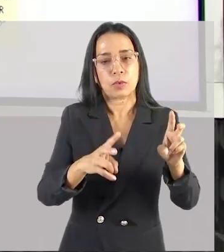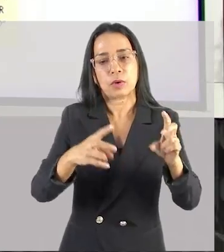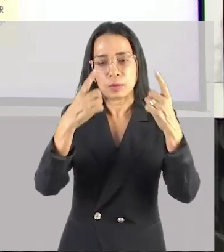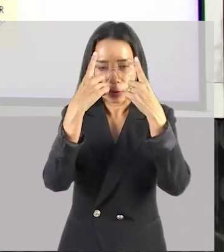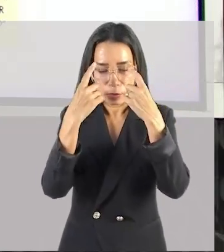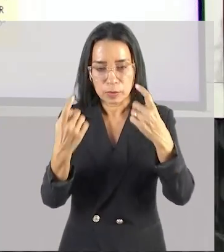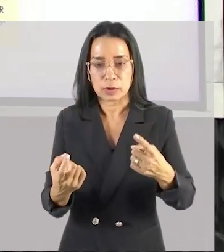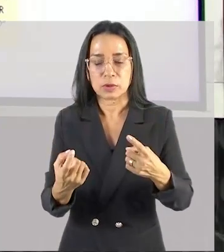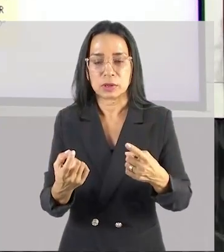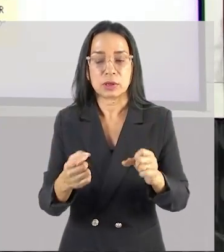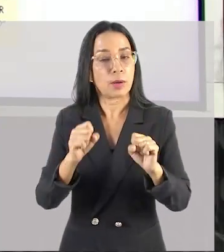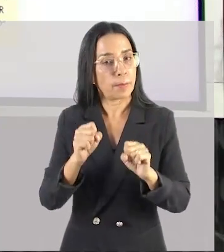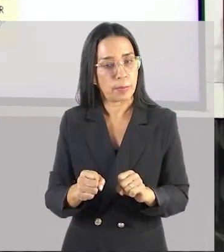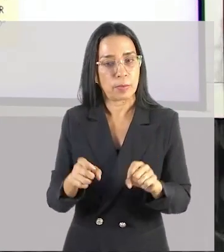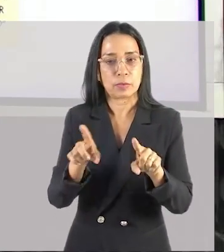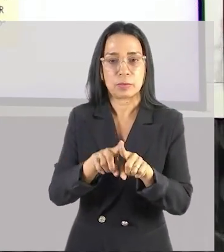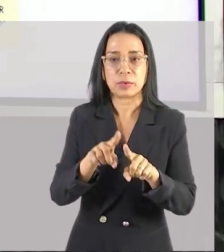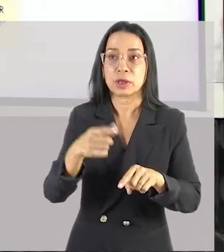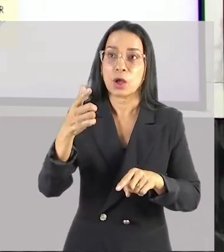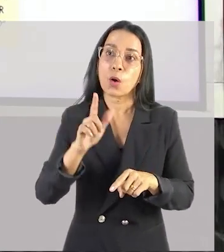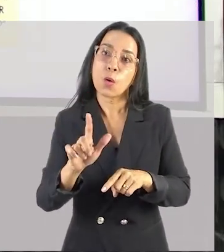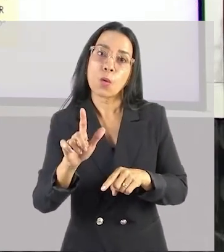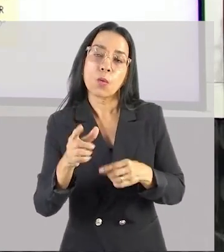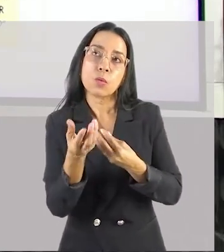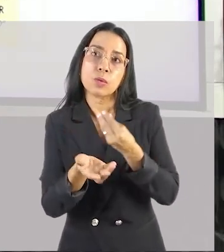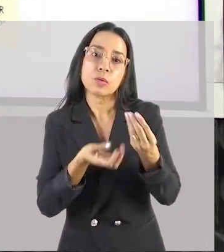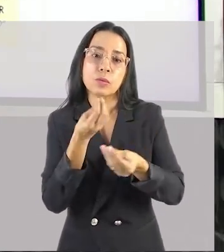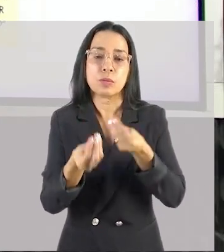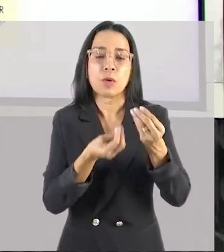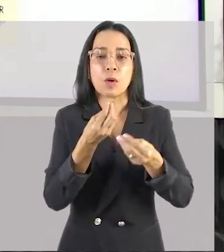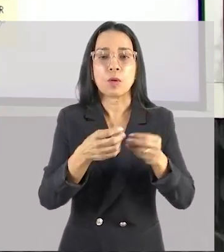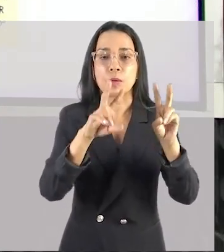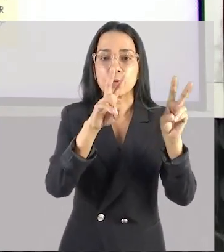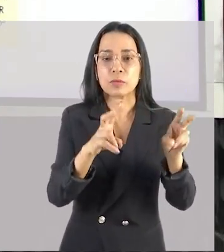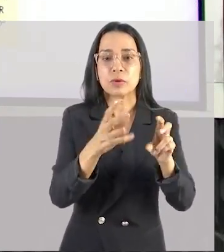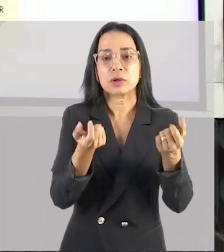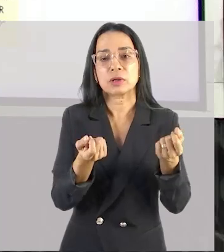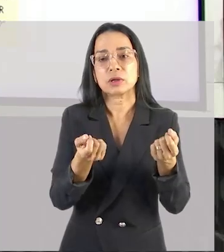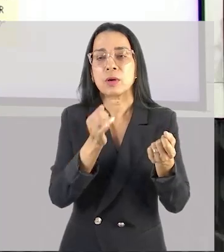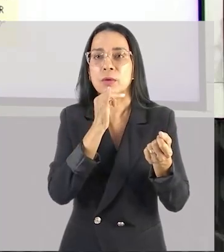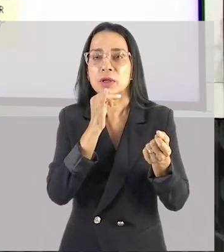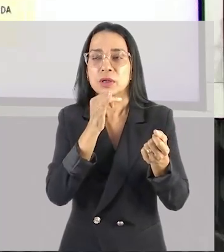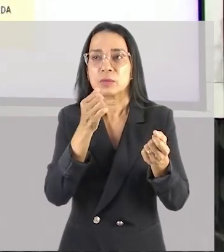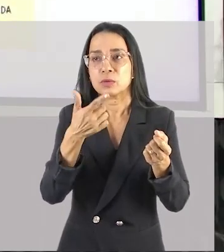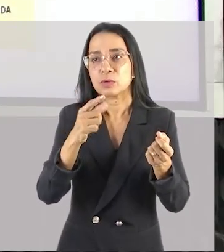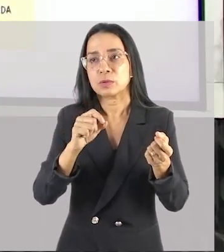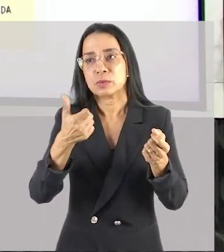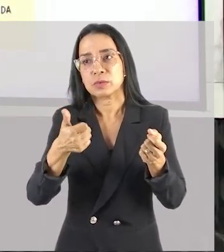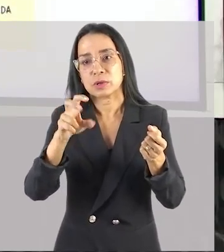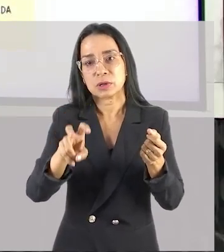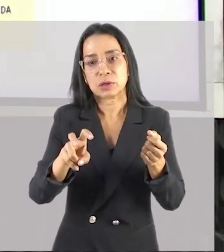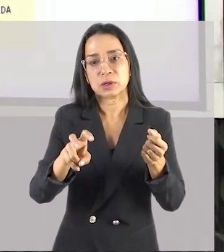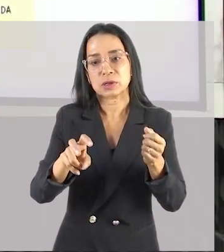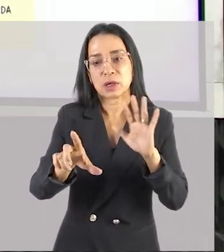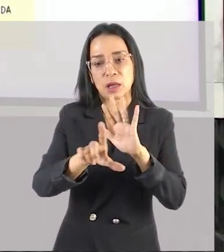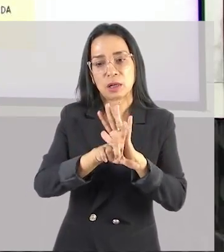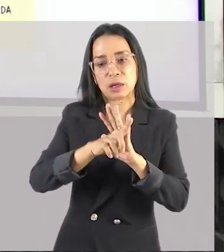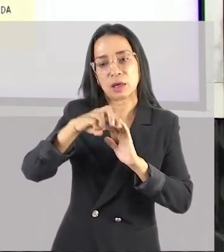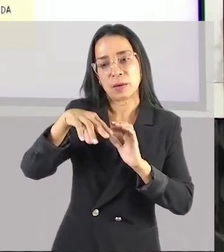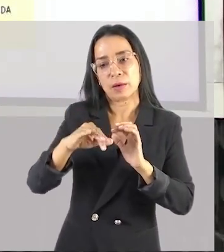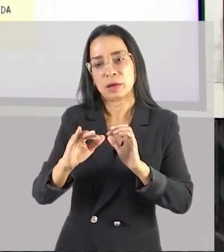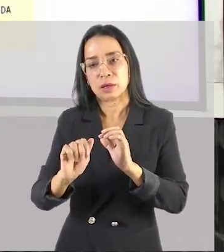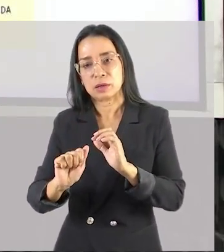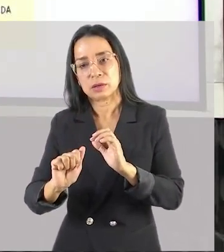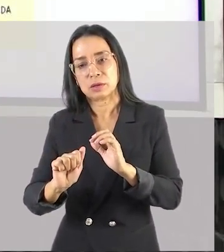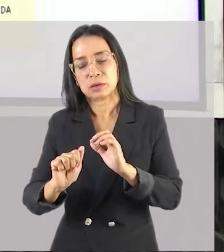de violência, como caiu em 2015, que caiu sobre a Lei Maria da Penha, que é uma violência, tá certo? Em 2004, a gente